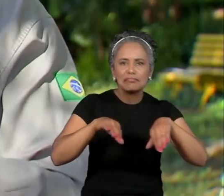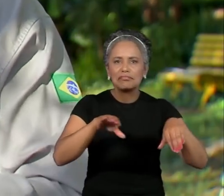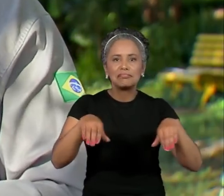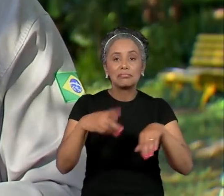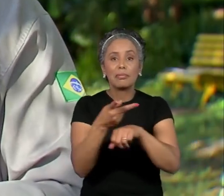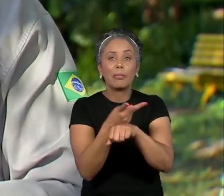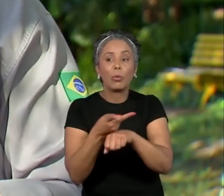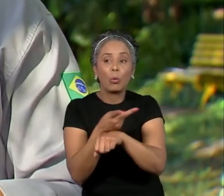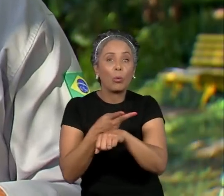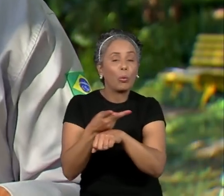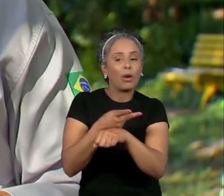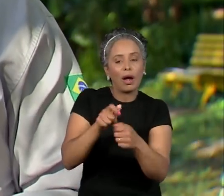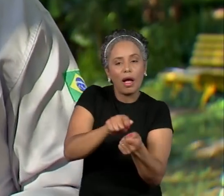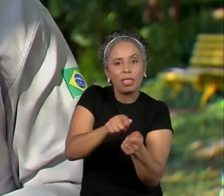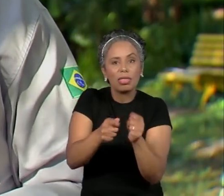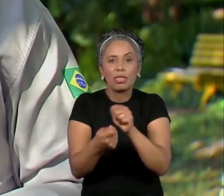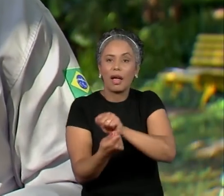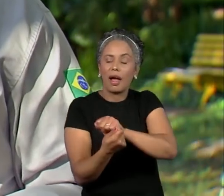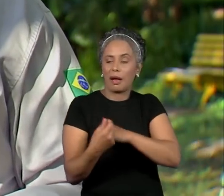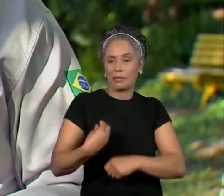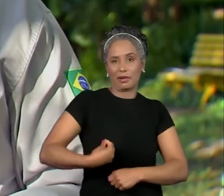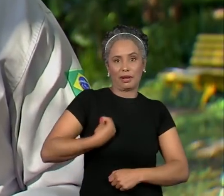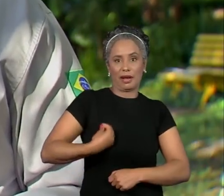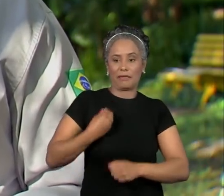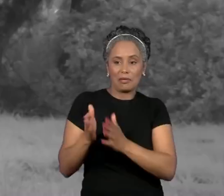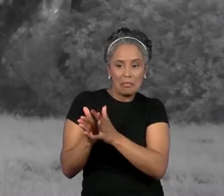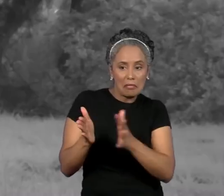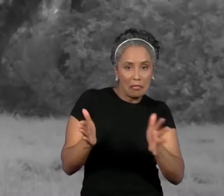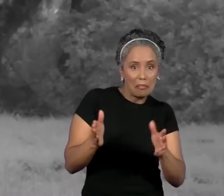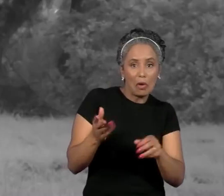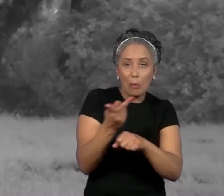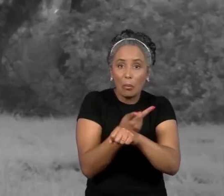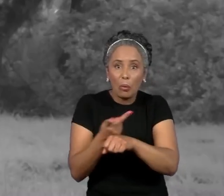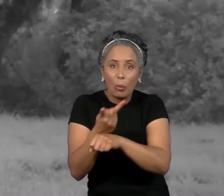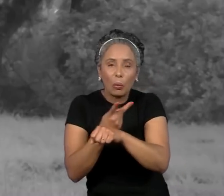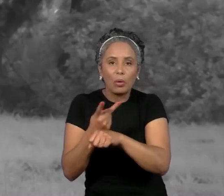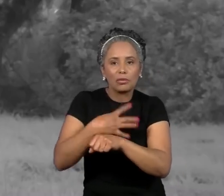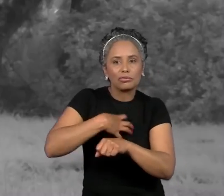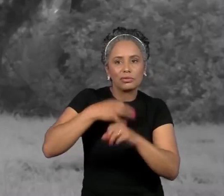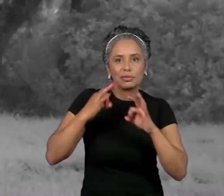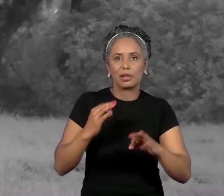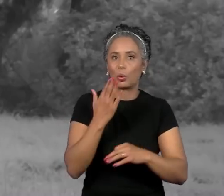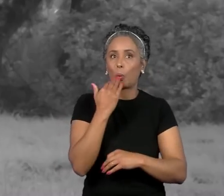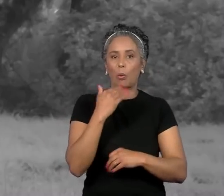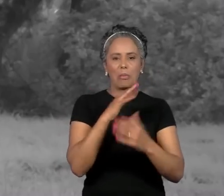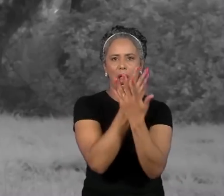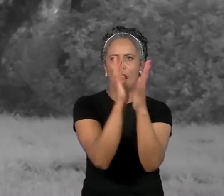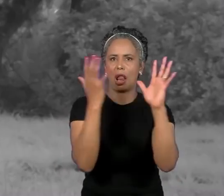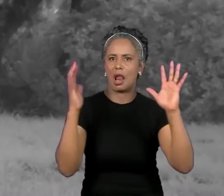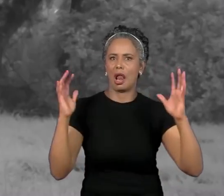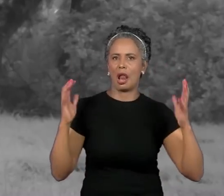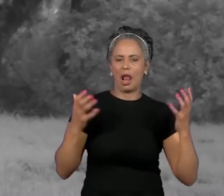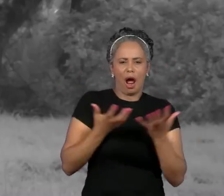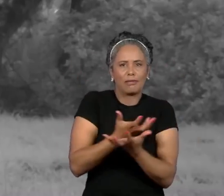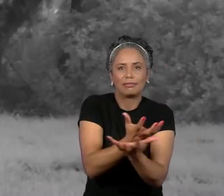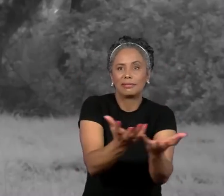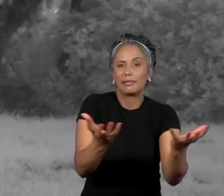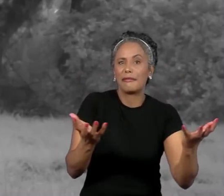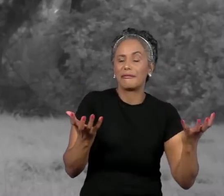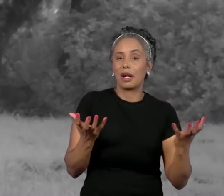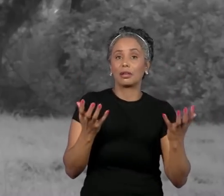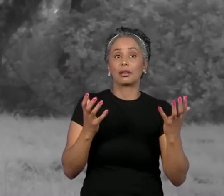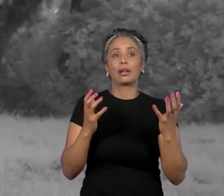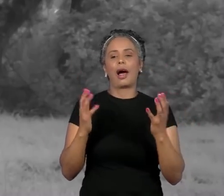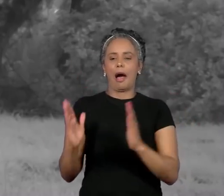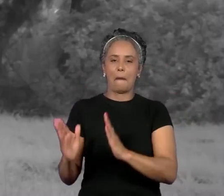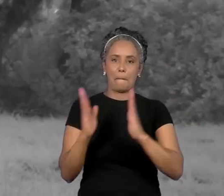a forma de viver dele com o que ele vai encontrar na natureza, né? E aí depois é a fase final, que é a